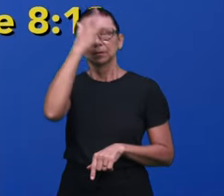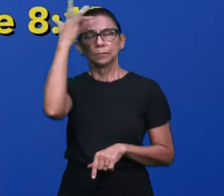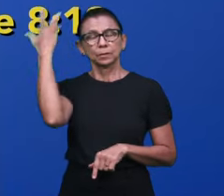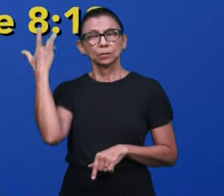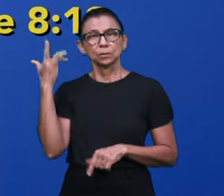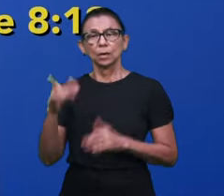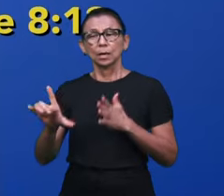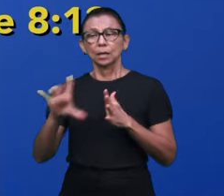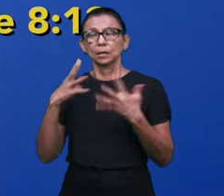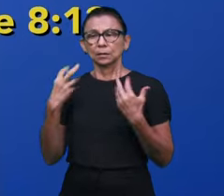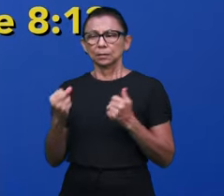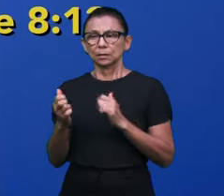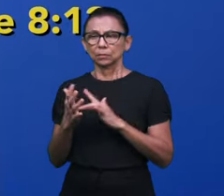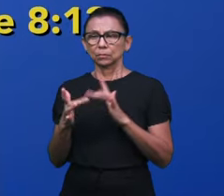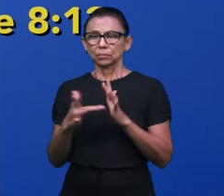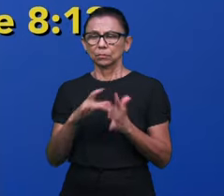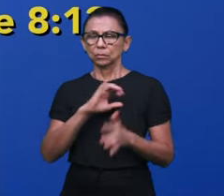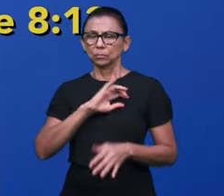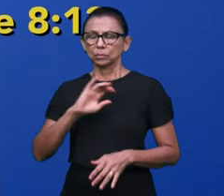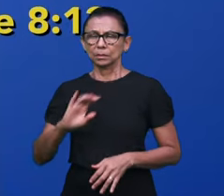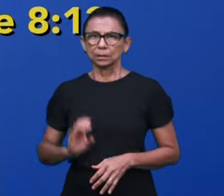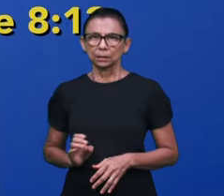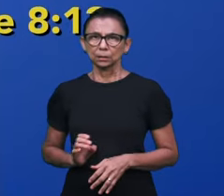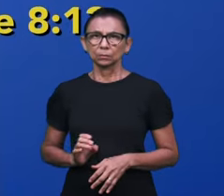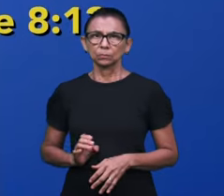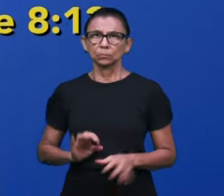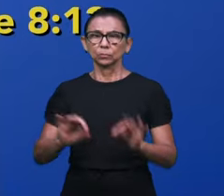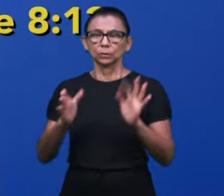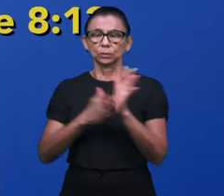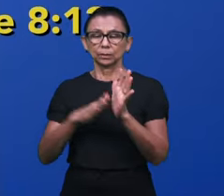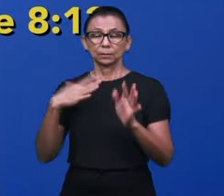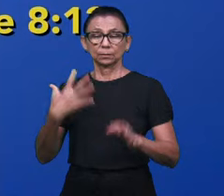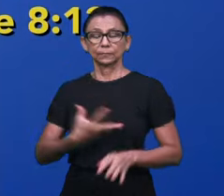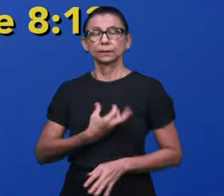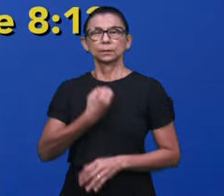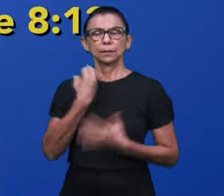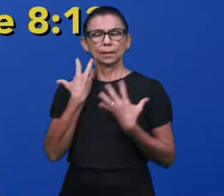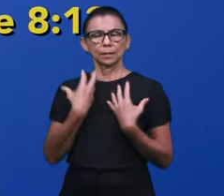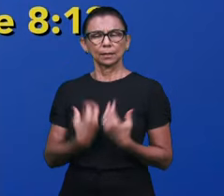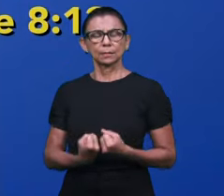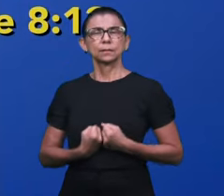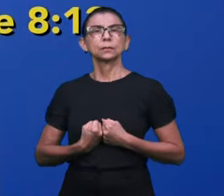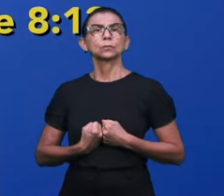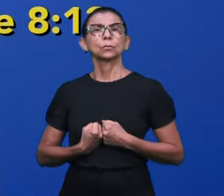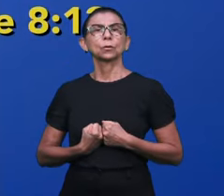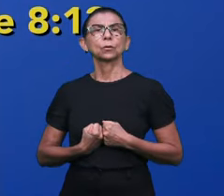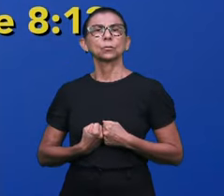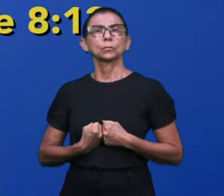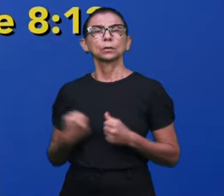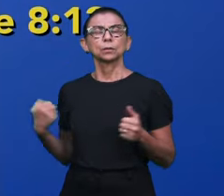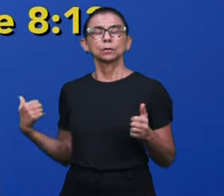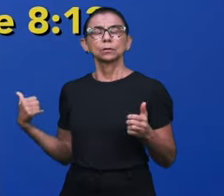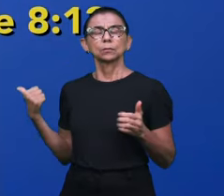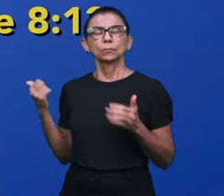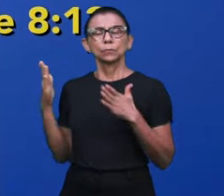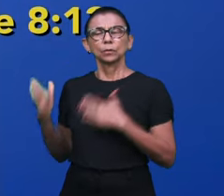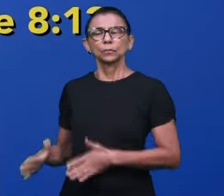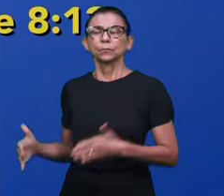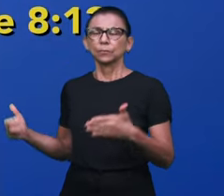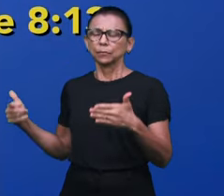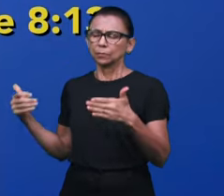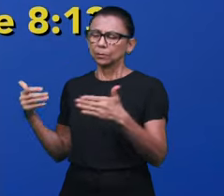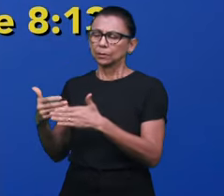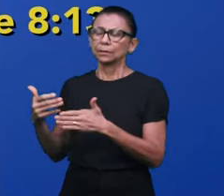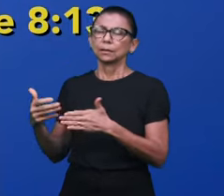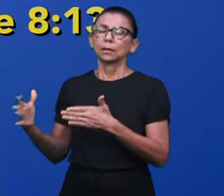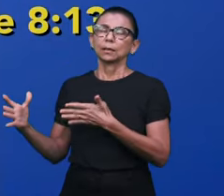Não rejeitou o projeto de salvação e viveu e foi fiel até o dia do arrebatamento, até o dia